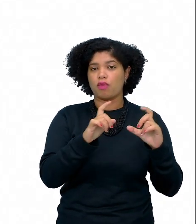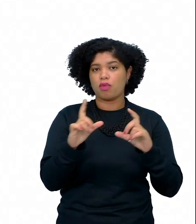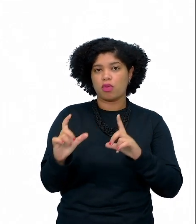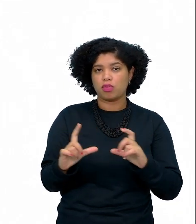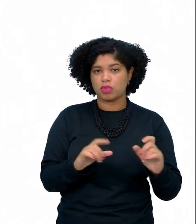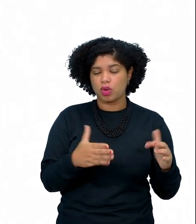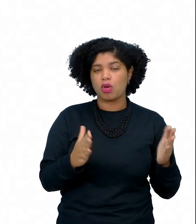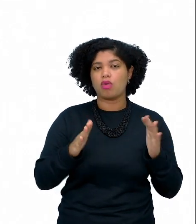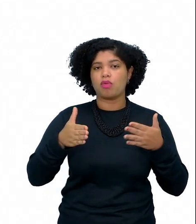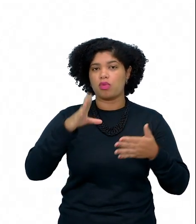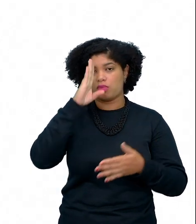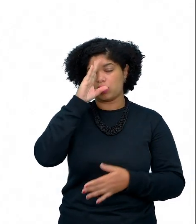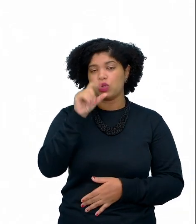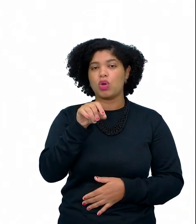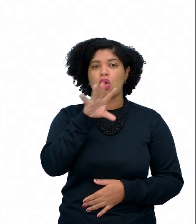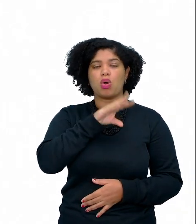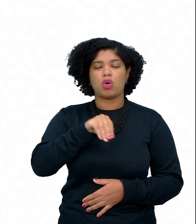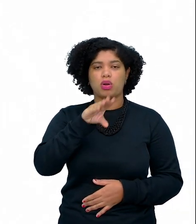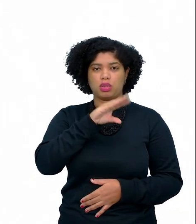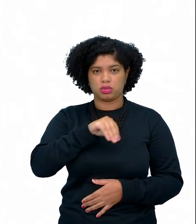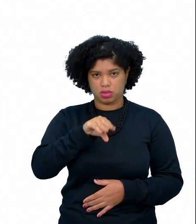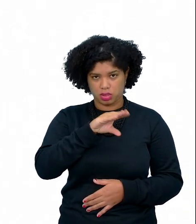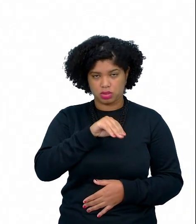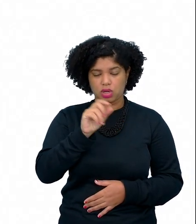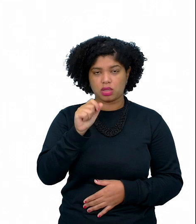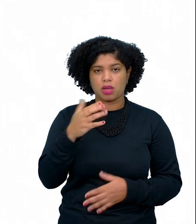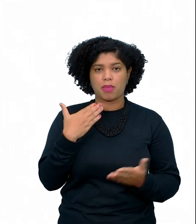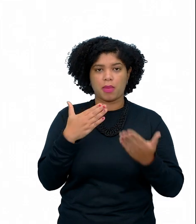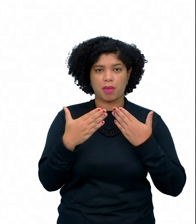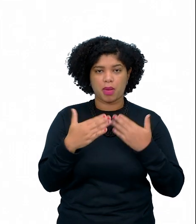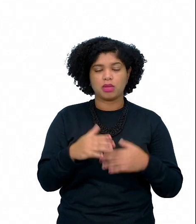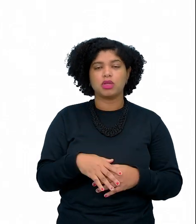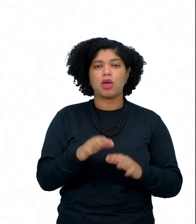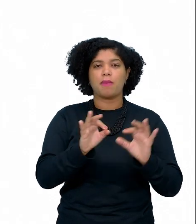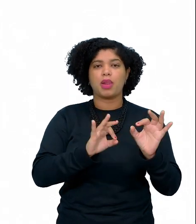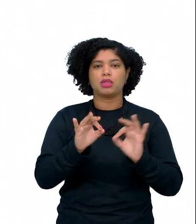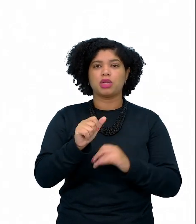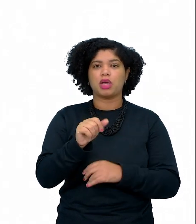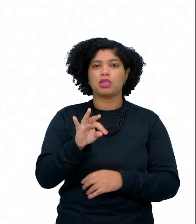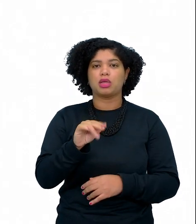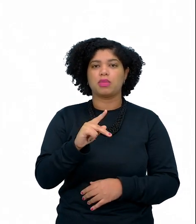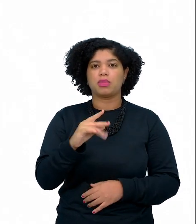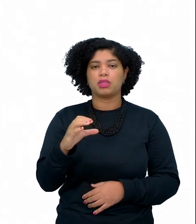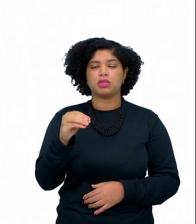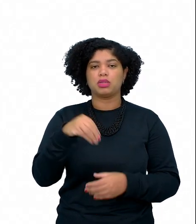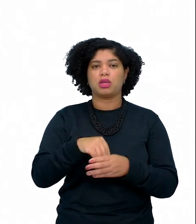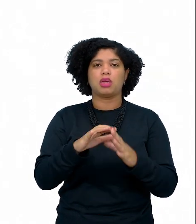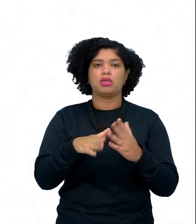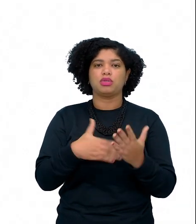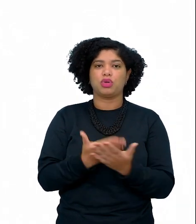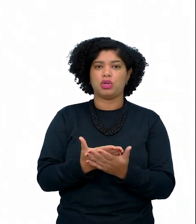com enfoque na oralidade, para ser discutida no planejamento da TPC da escola.